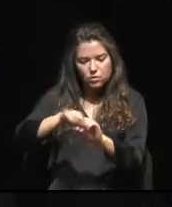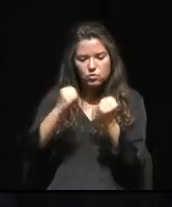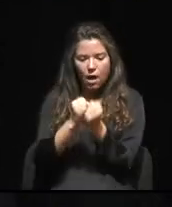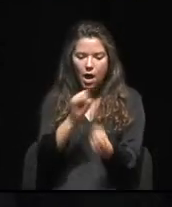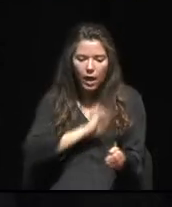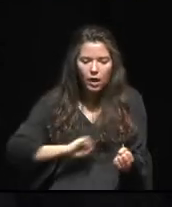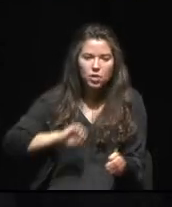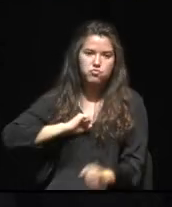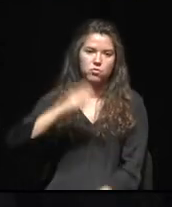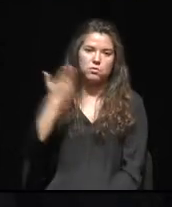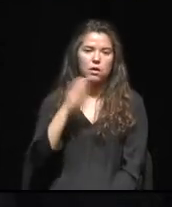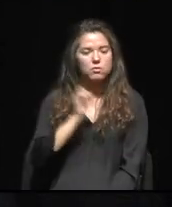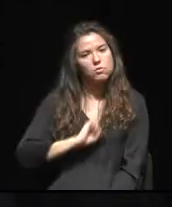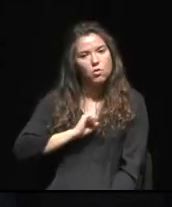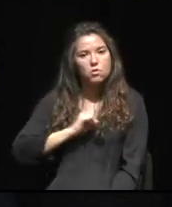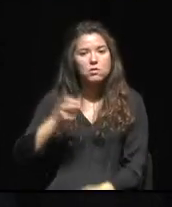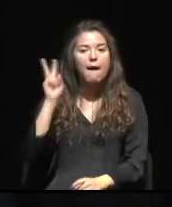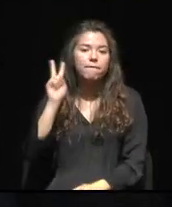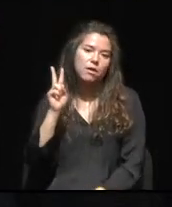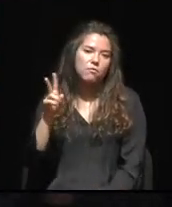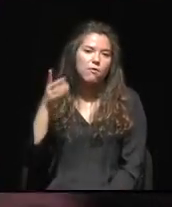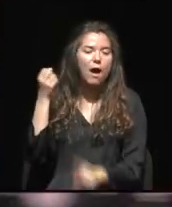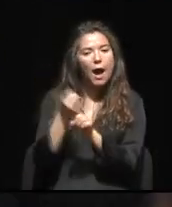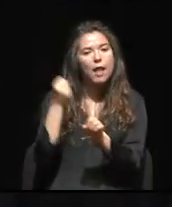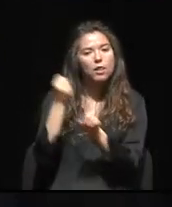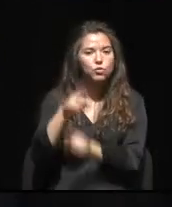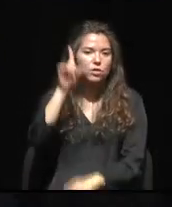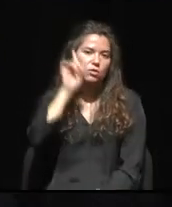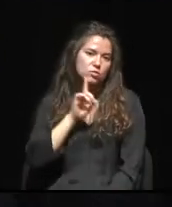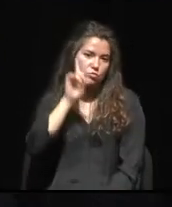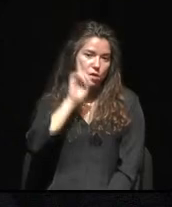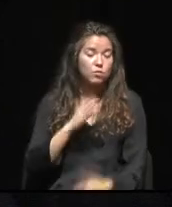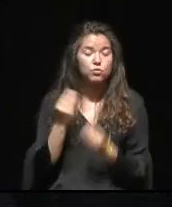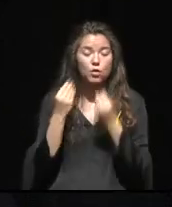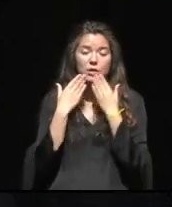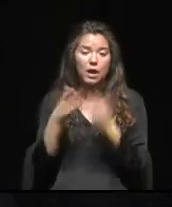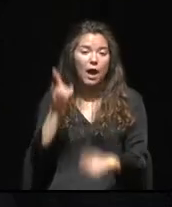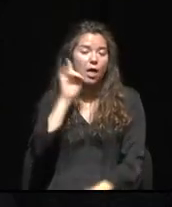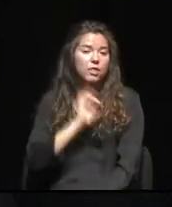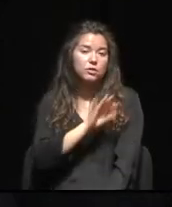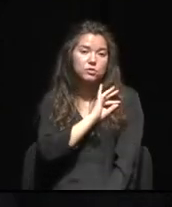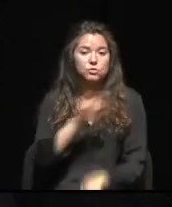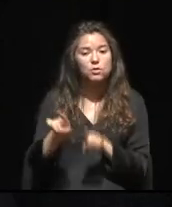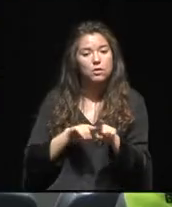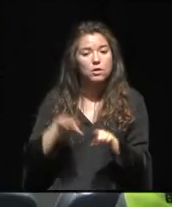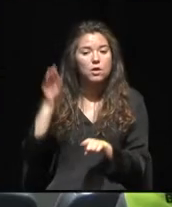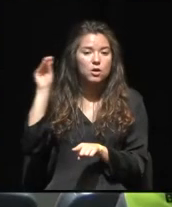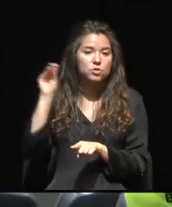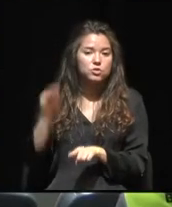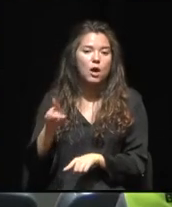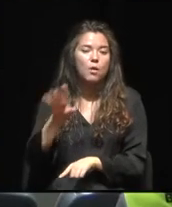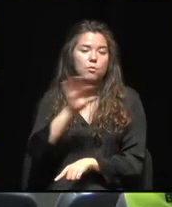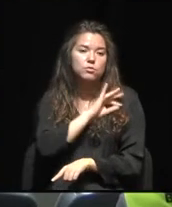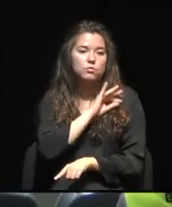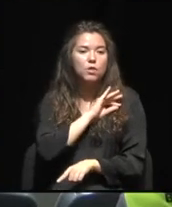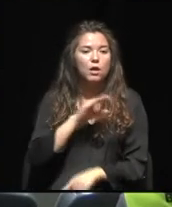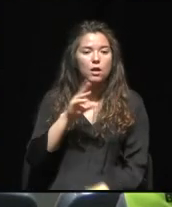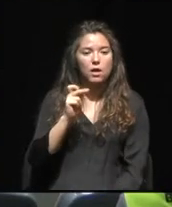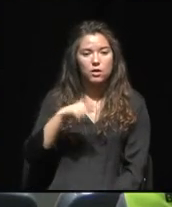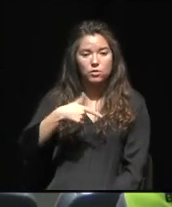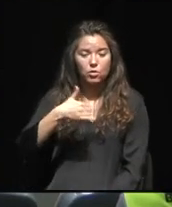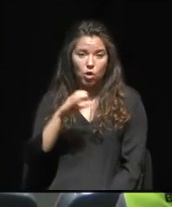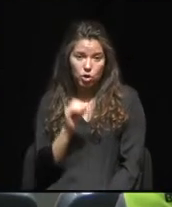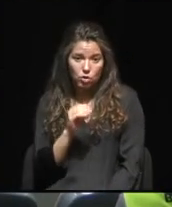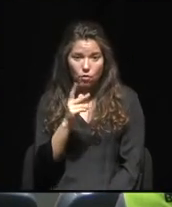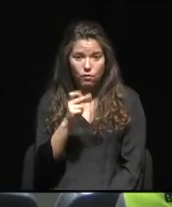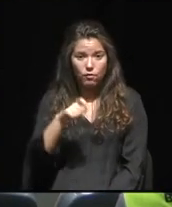nosso por direito viva a luta das mulheres muito obrigada senhora deputada chamo o deputado António Valente para apresentar o voto